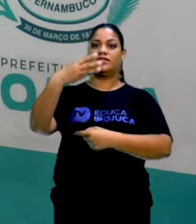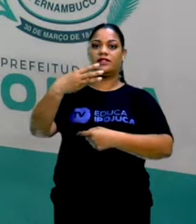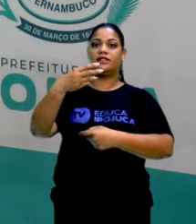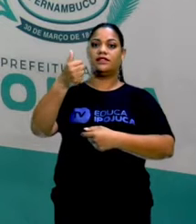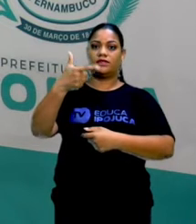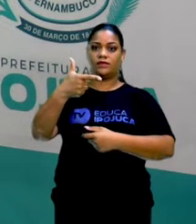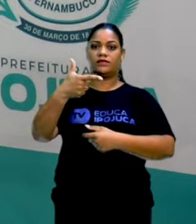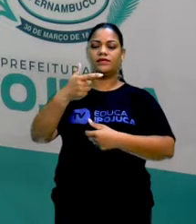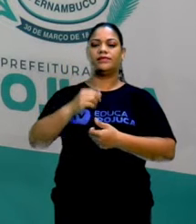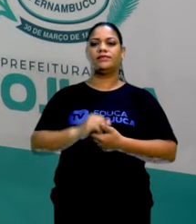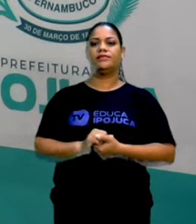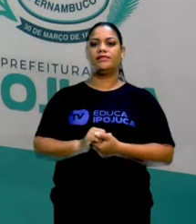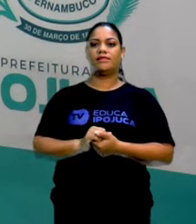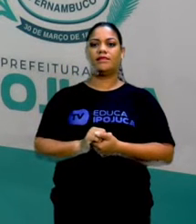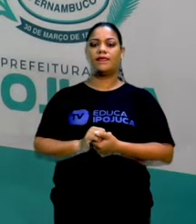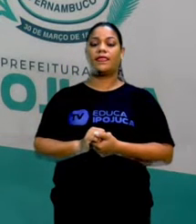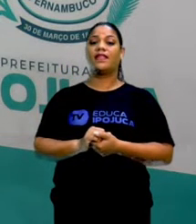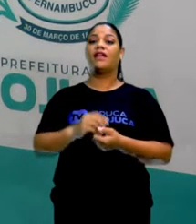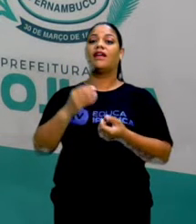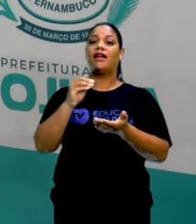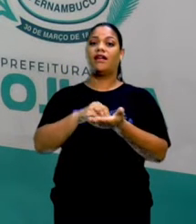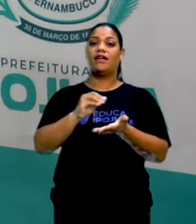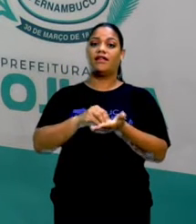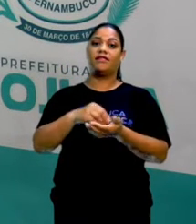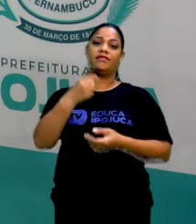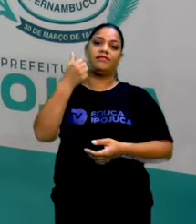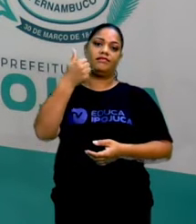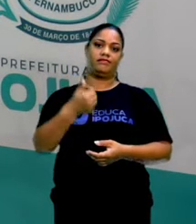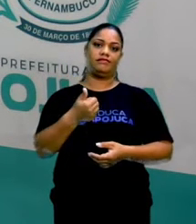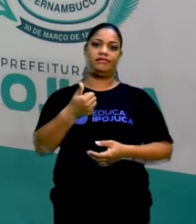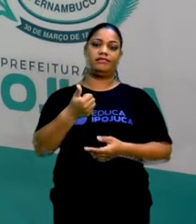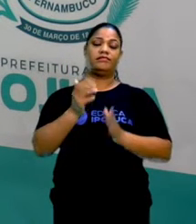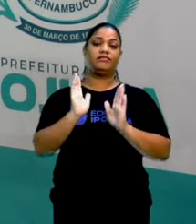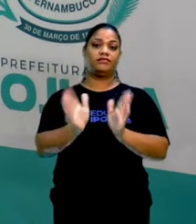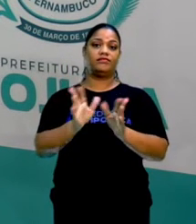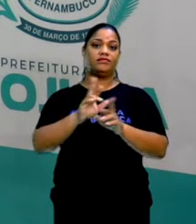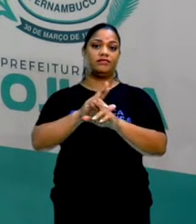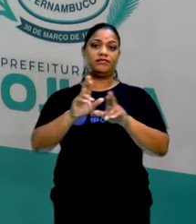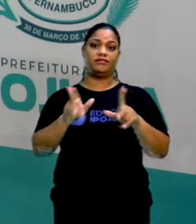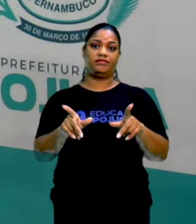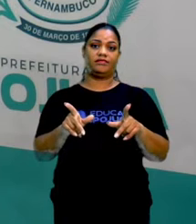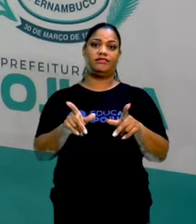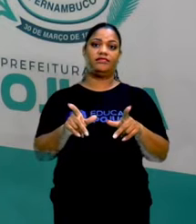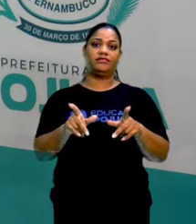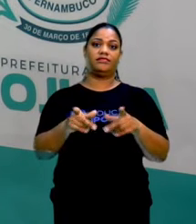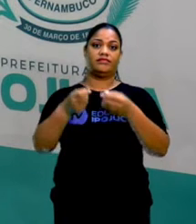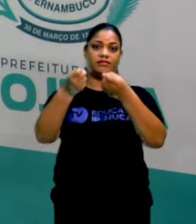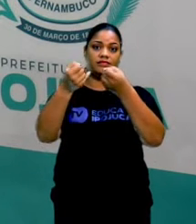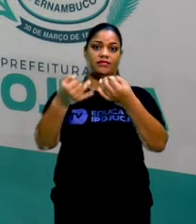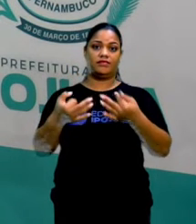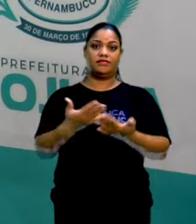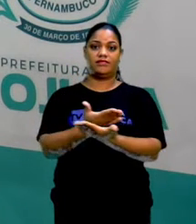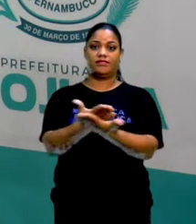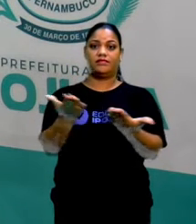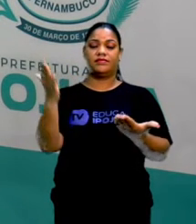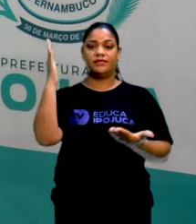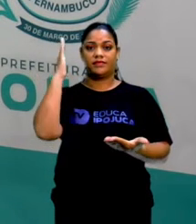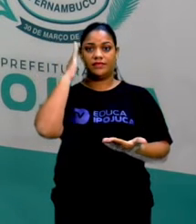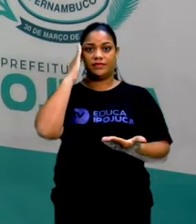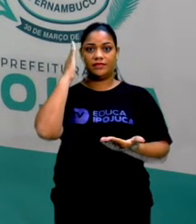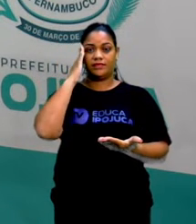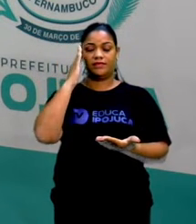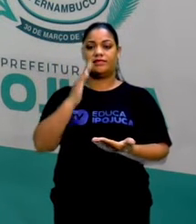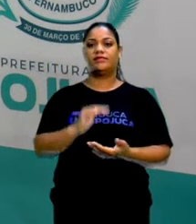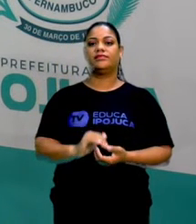12 lá, que subtrai, o resto vai ser 1. Veja que já deu uma diferença. Eu estou explicando isso aqui para você entender.